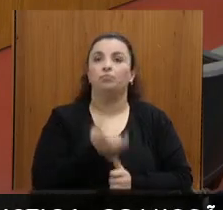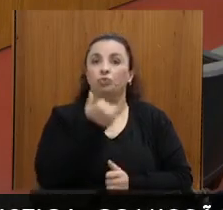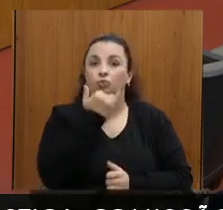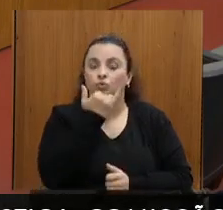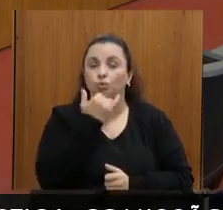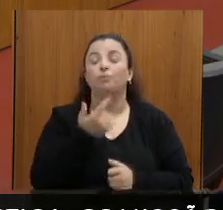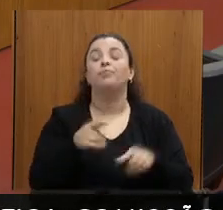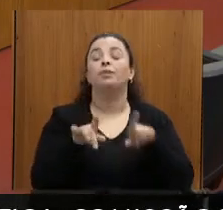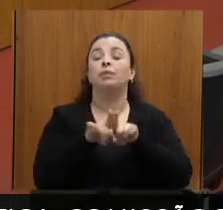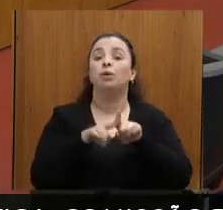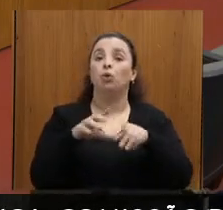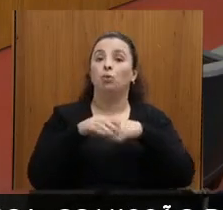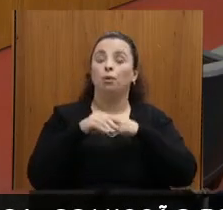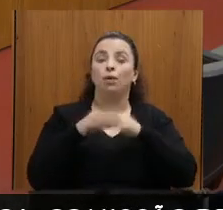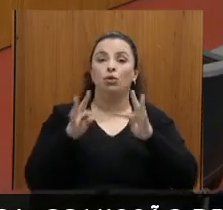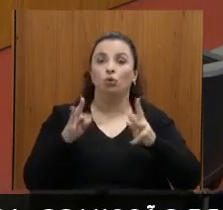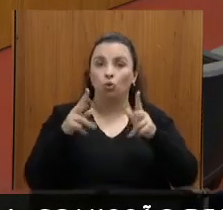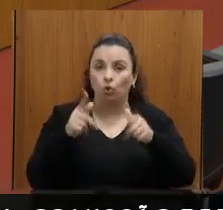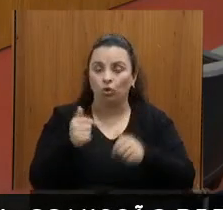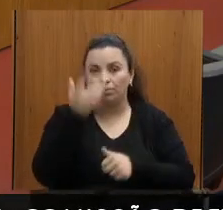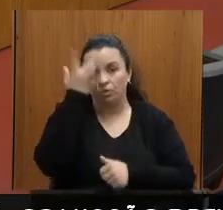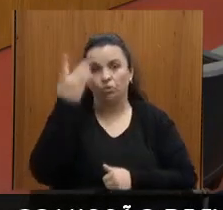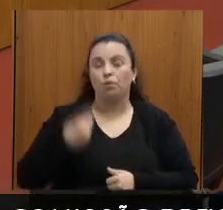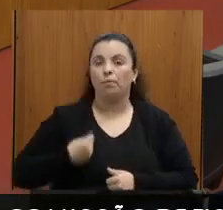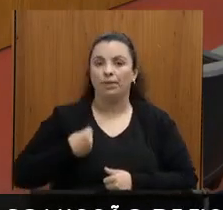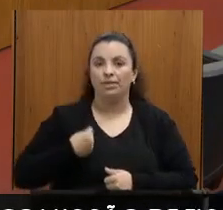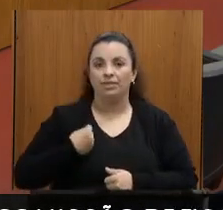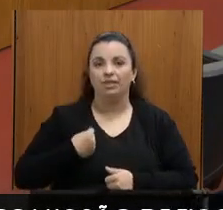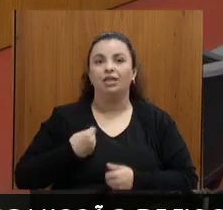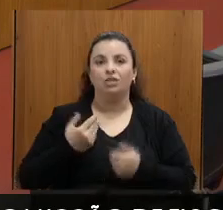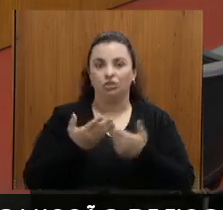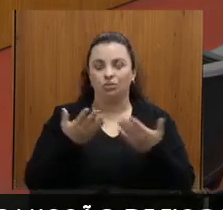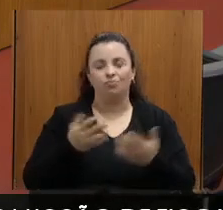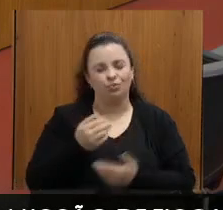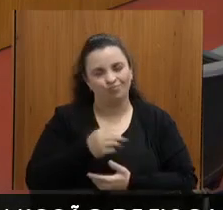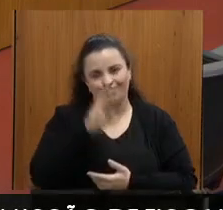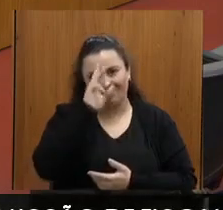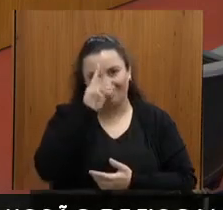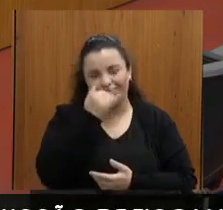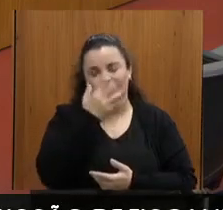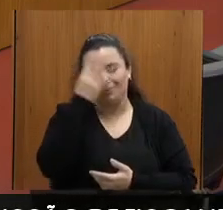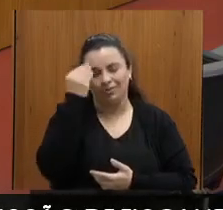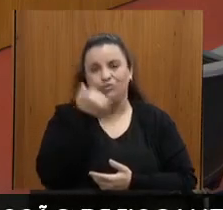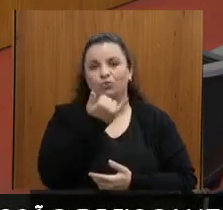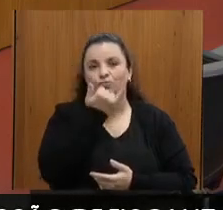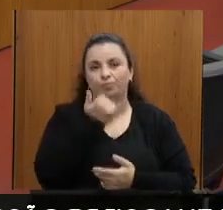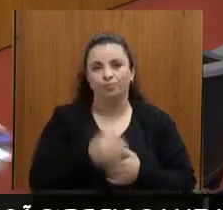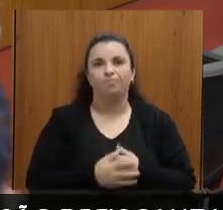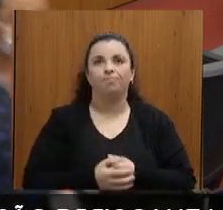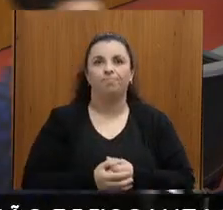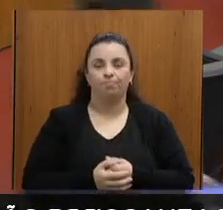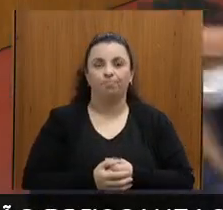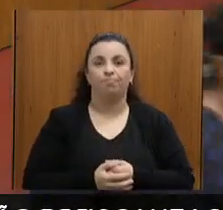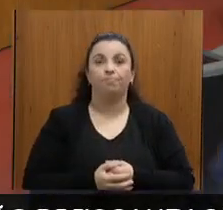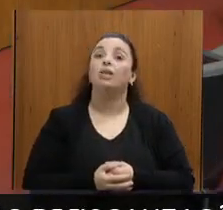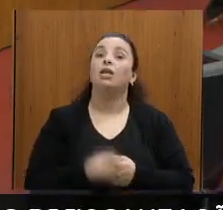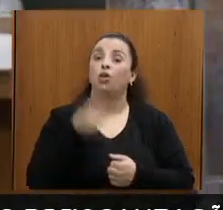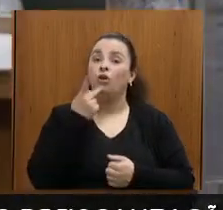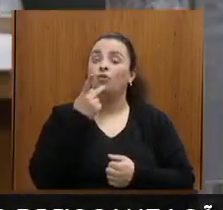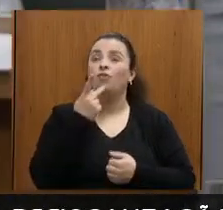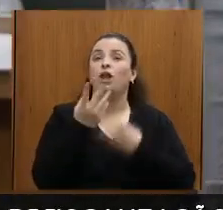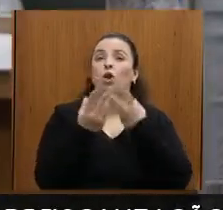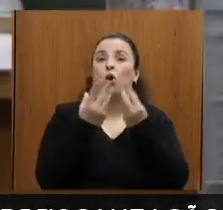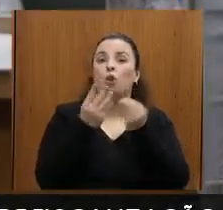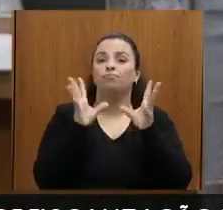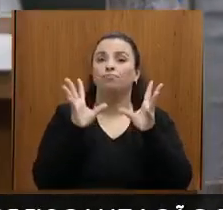também queria cumprimentar todas e todos os presentes. Vocês me desculpem pelo lapso. Bom, eu vou tratar aqui, então, das entregas e resultados